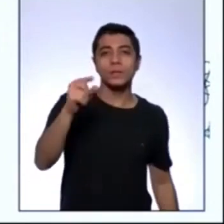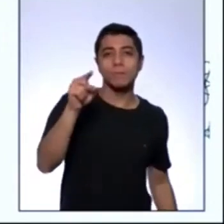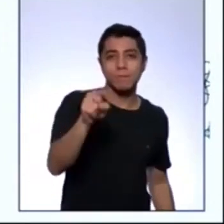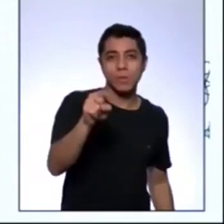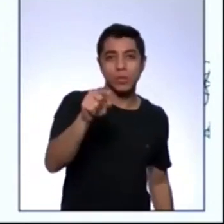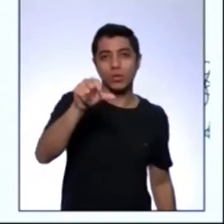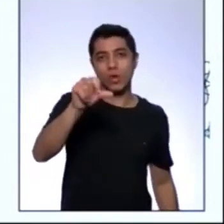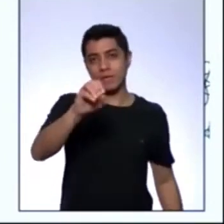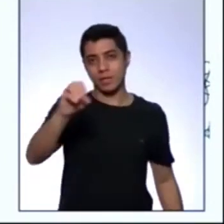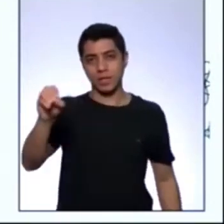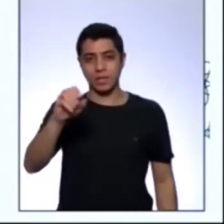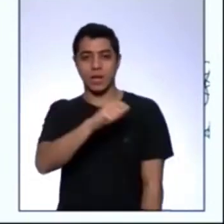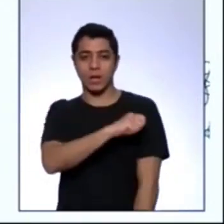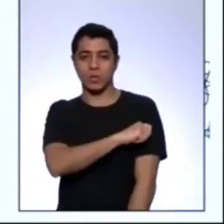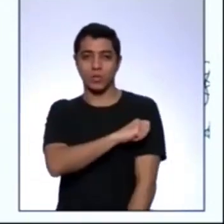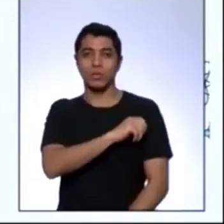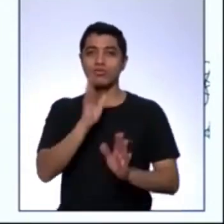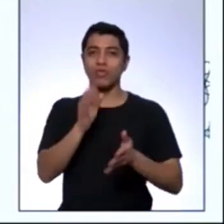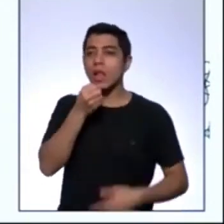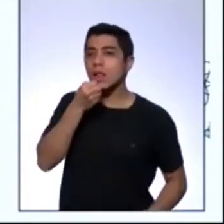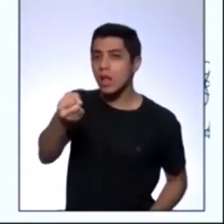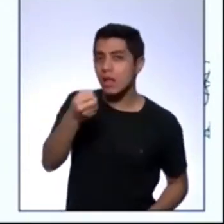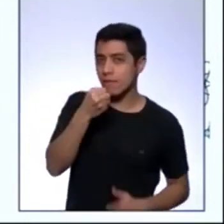possuem o telefone celular